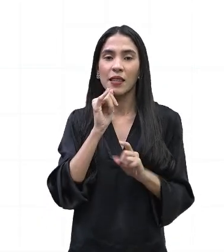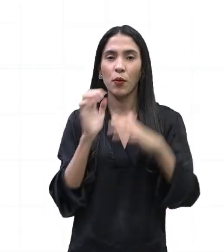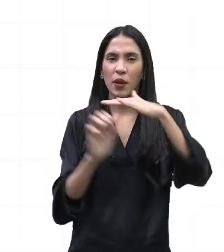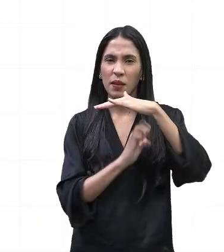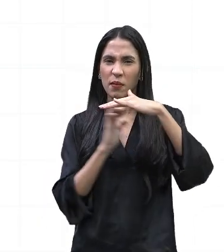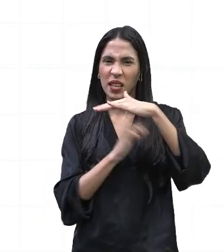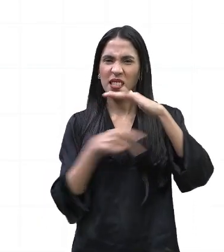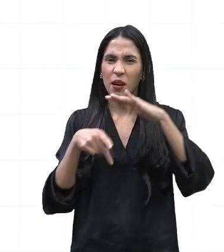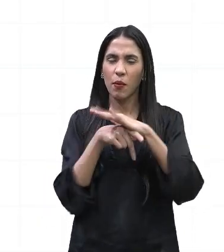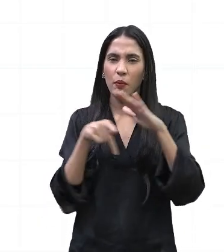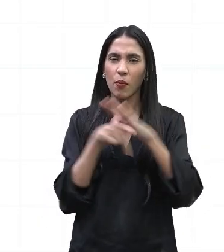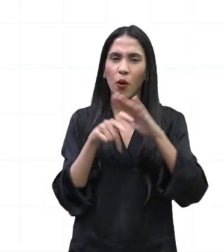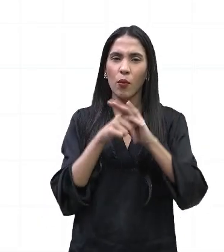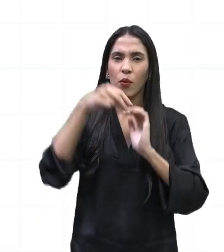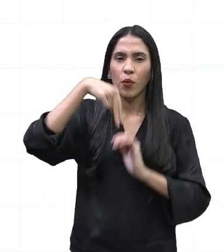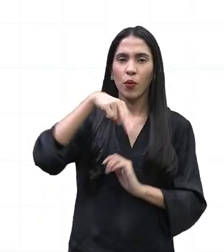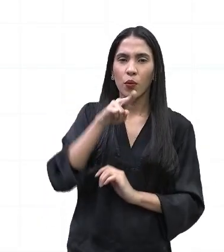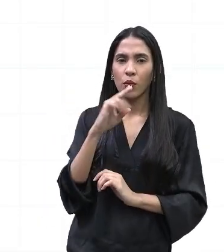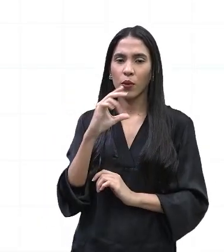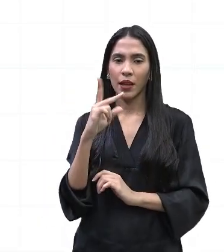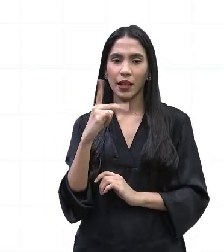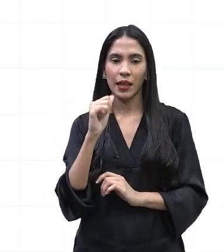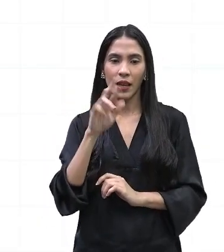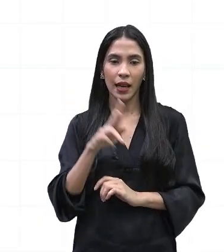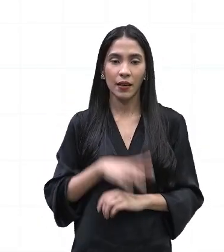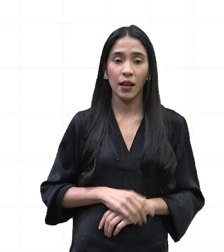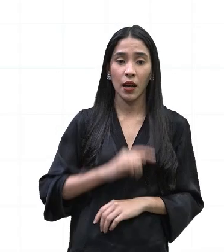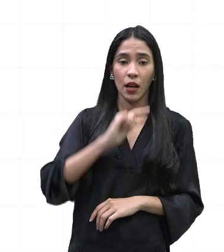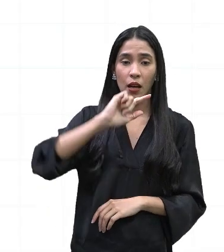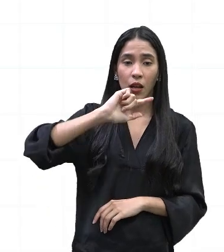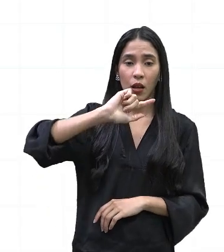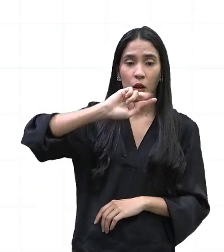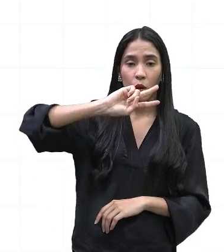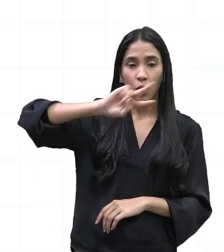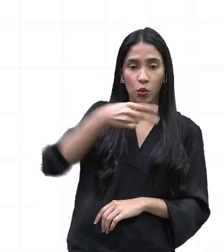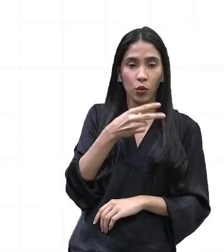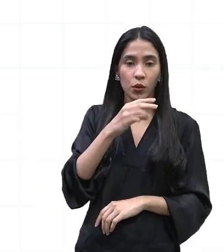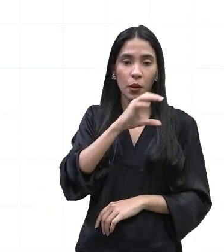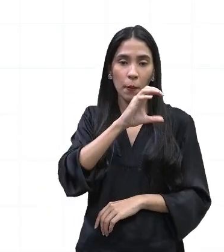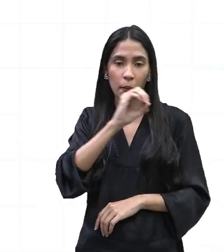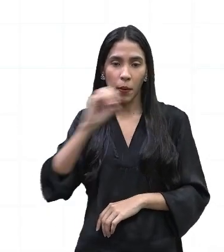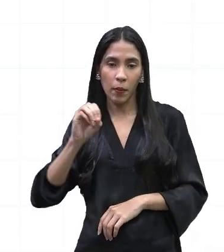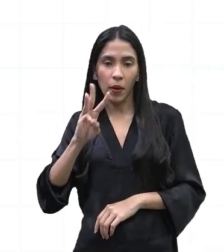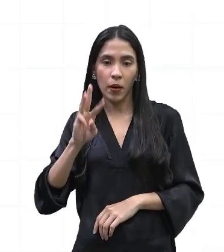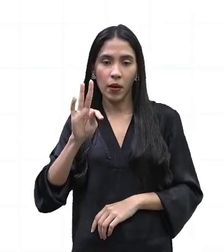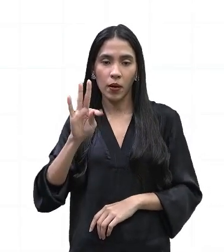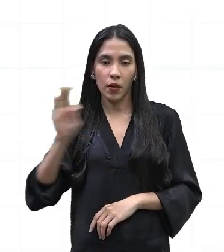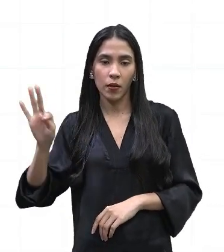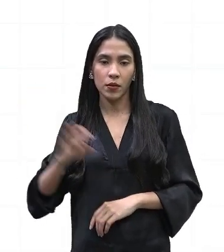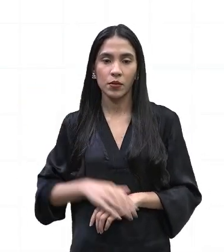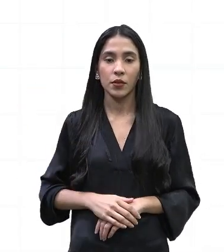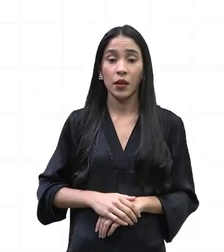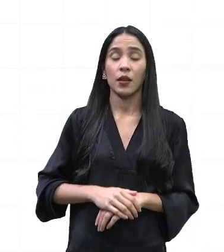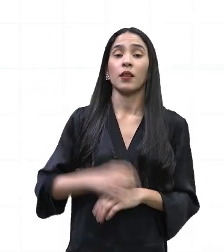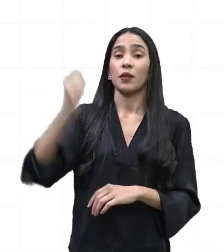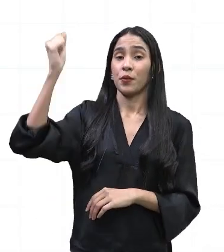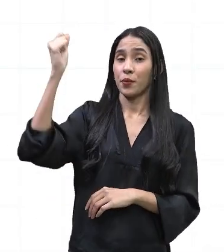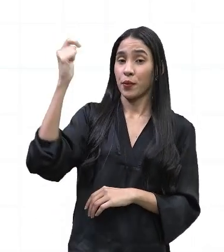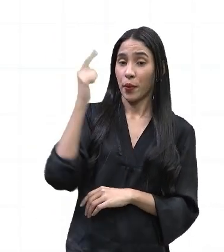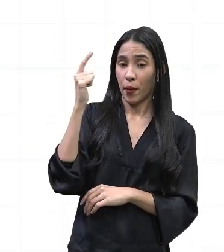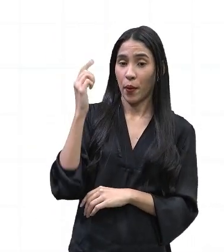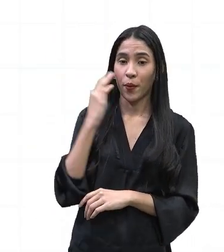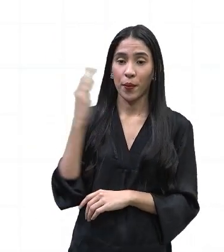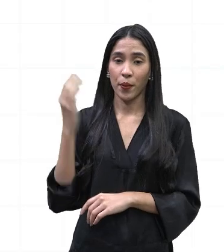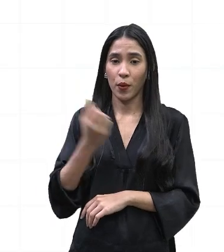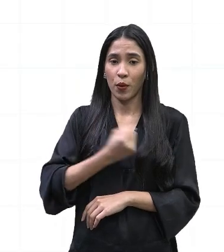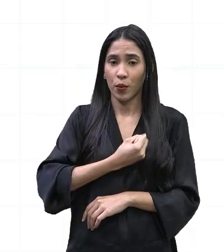exemplo, 2 milhões de watts, Que se chama aqui de 2 gigawatts, tá? E o Sol, gente, olha só o